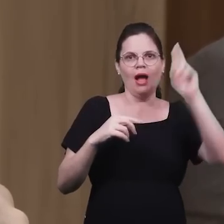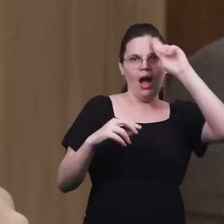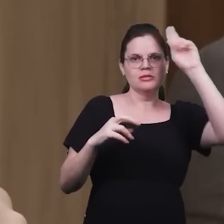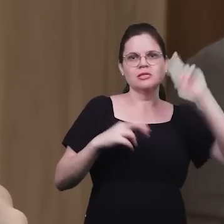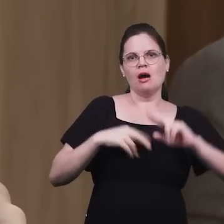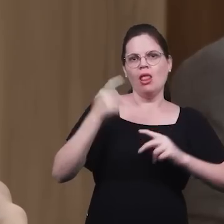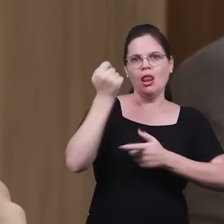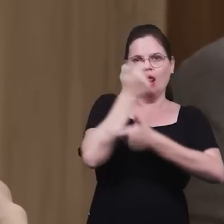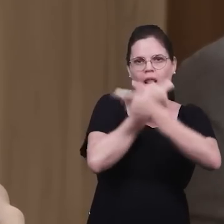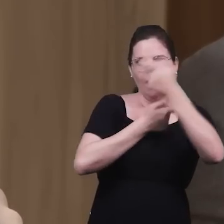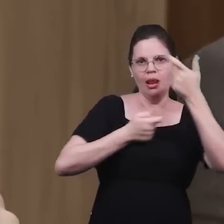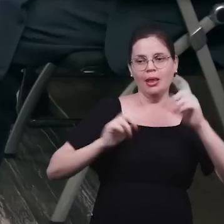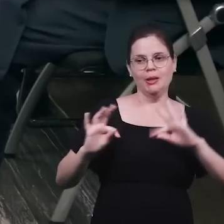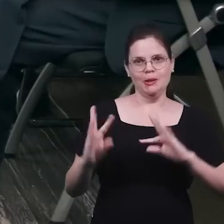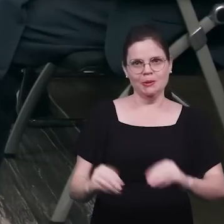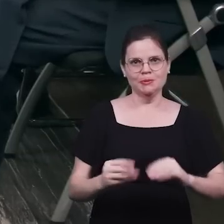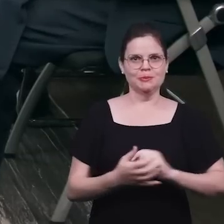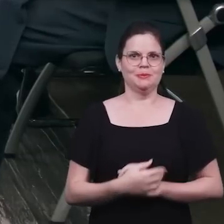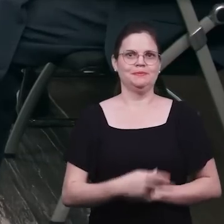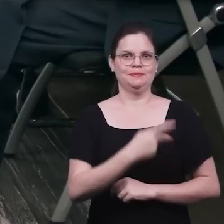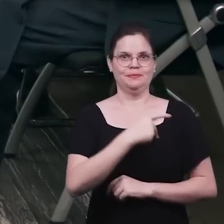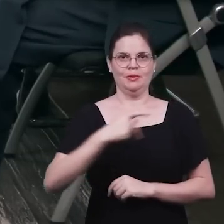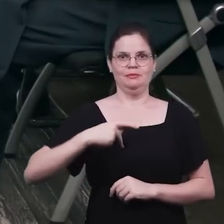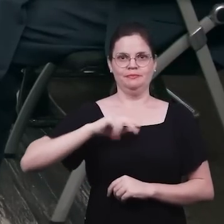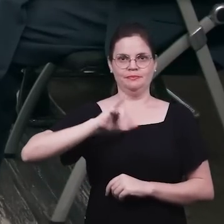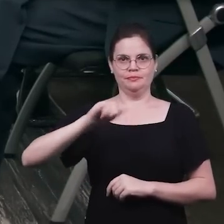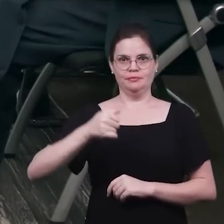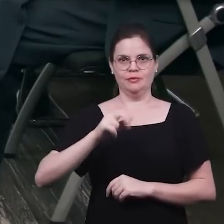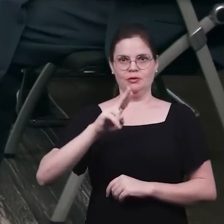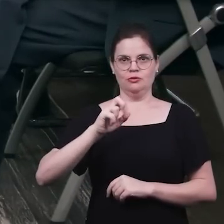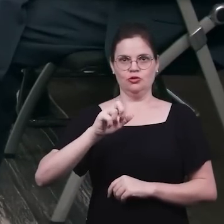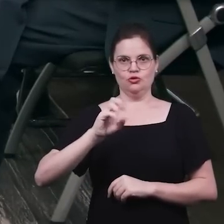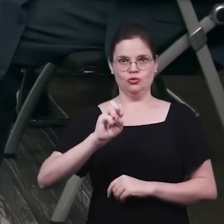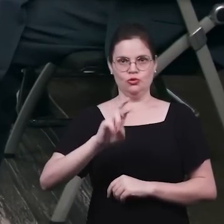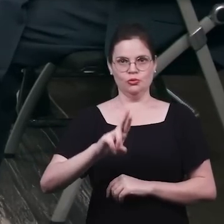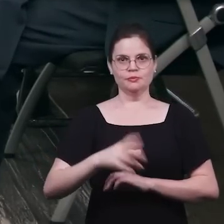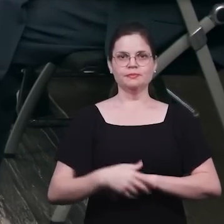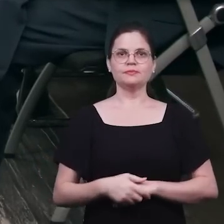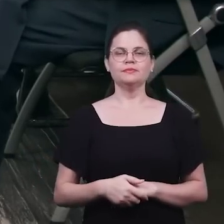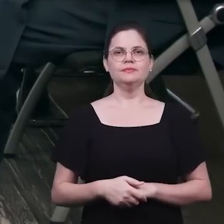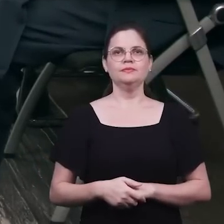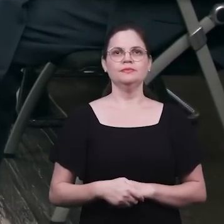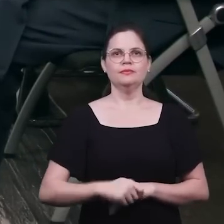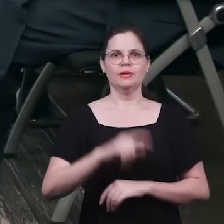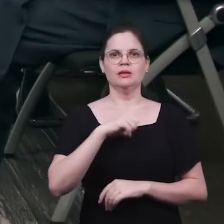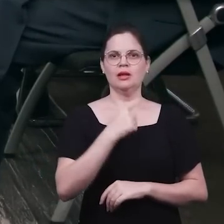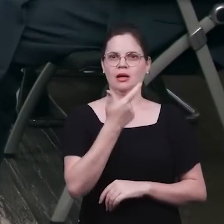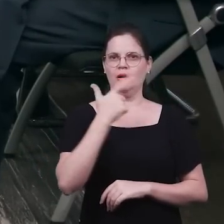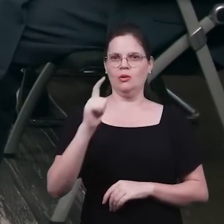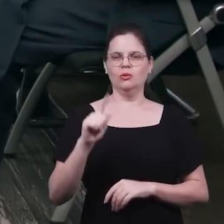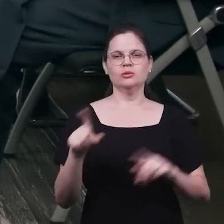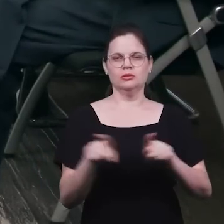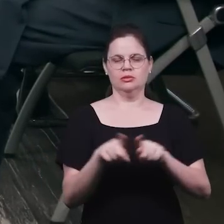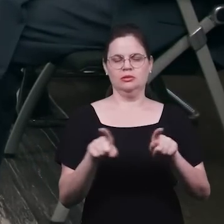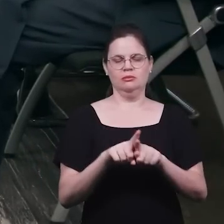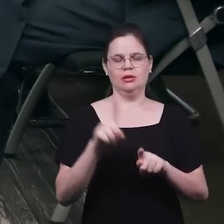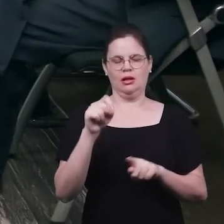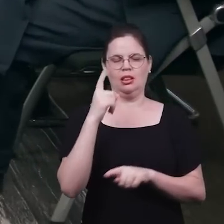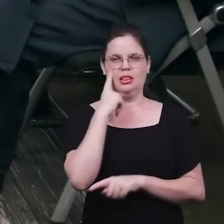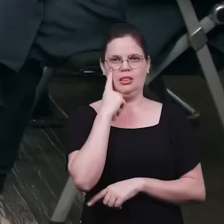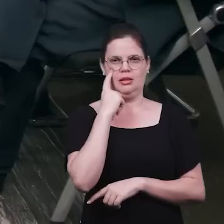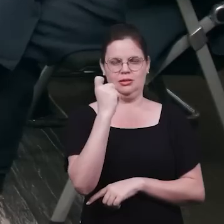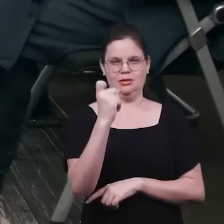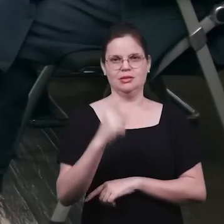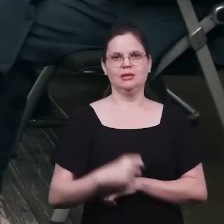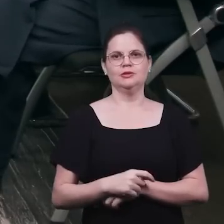engano naqueles dias. Vamos seguir então. Pastor Júlio Filgueiras, há uma outra